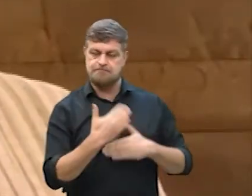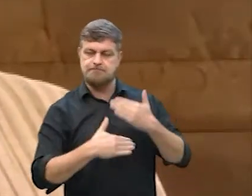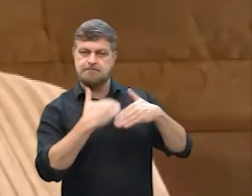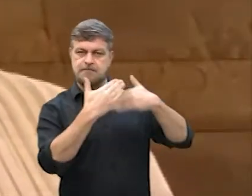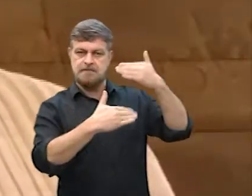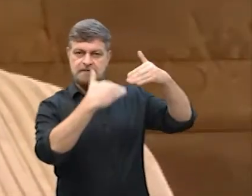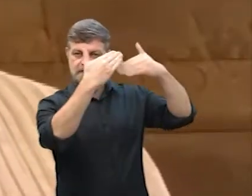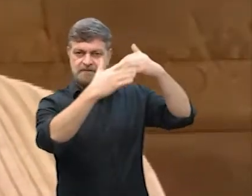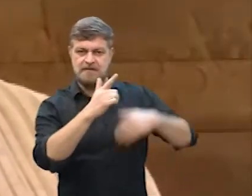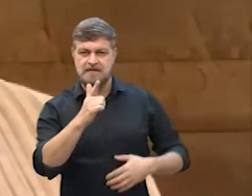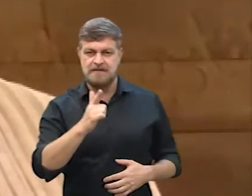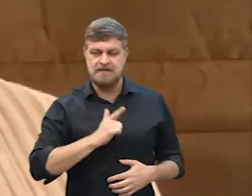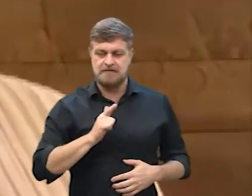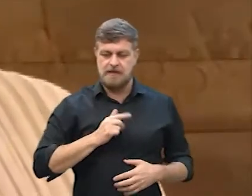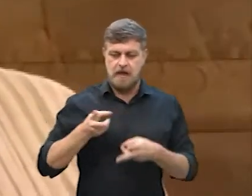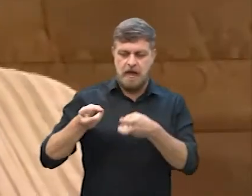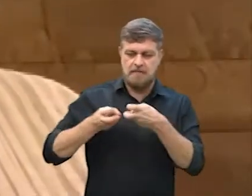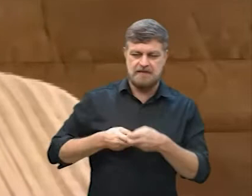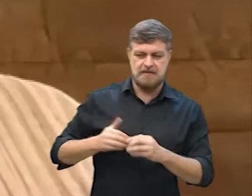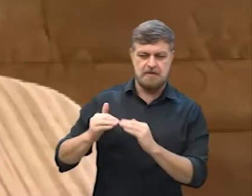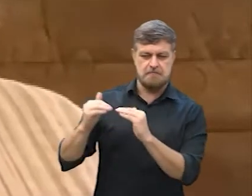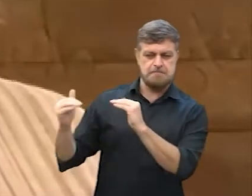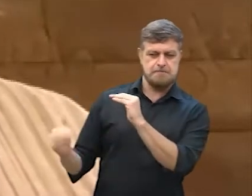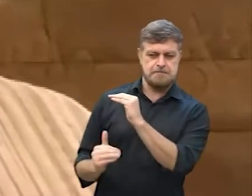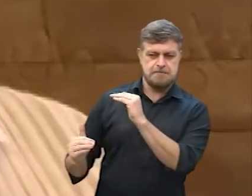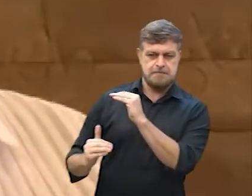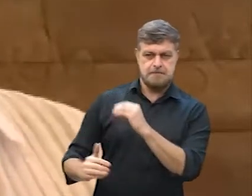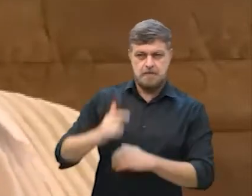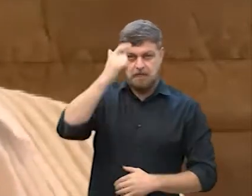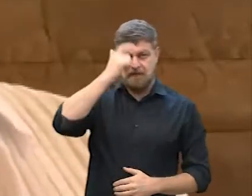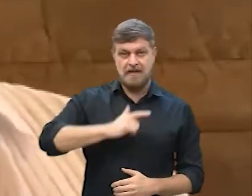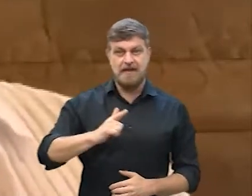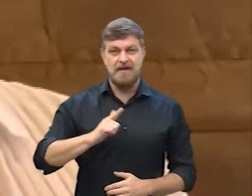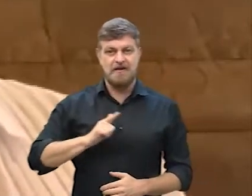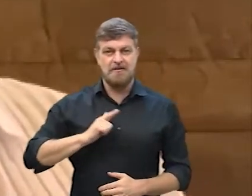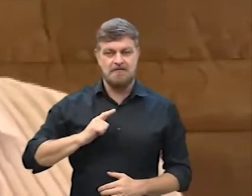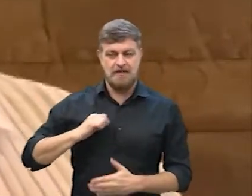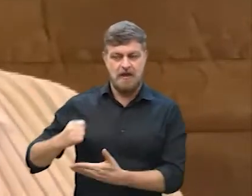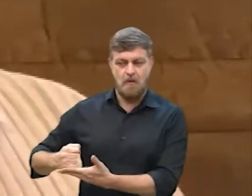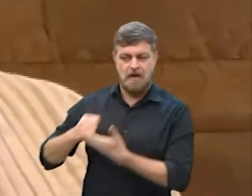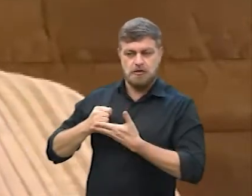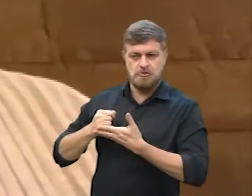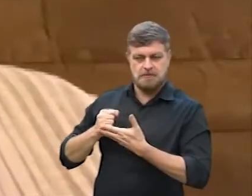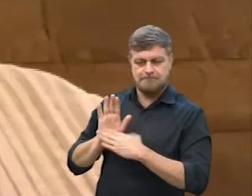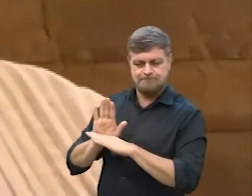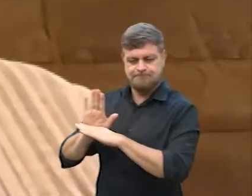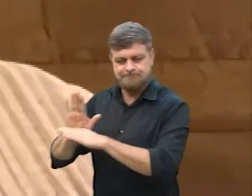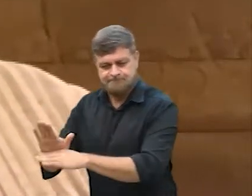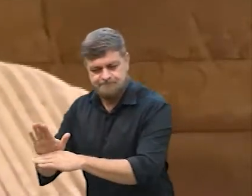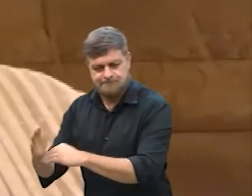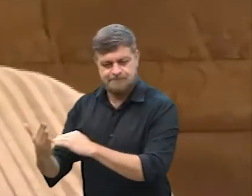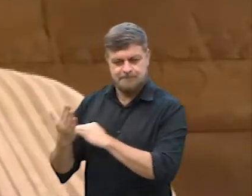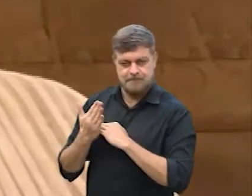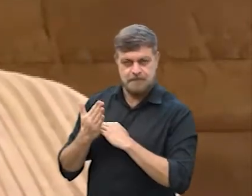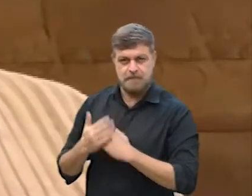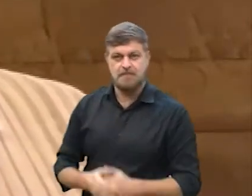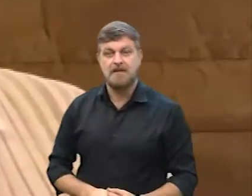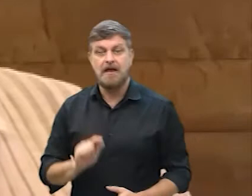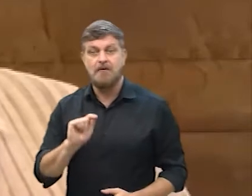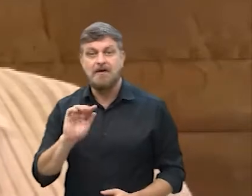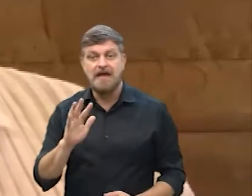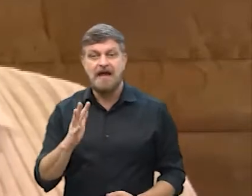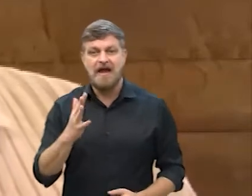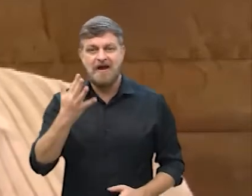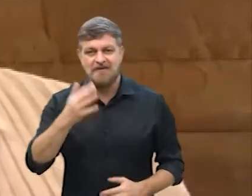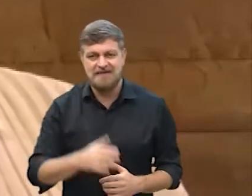quando eu tenho alguma lacuna se eu estou tendo a ajuda do outro. É exatamente esse processo que